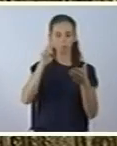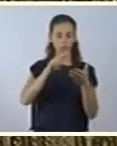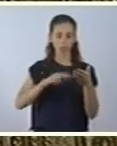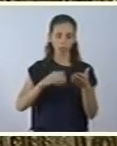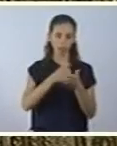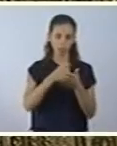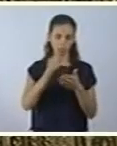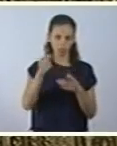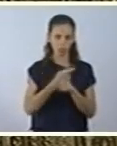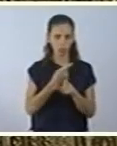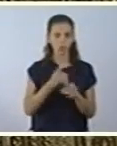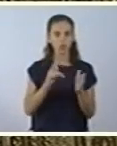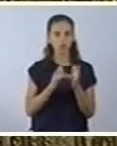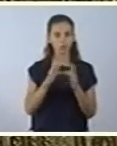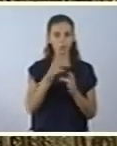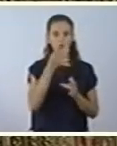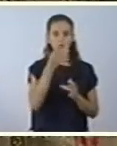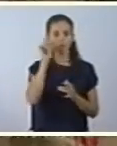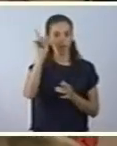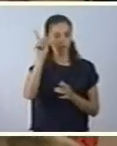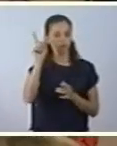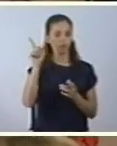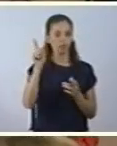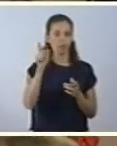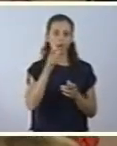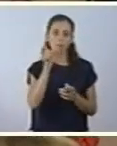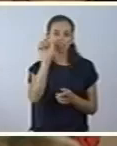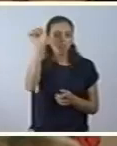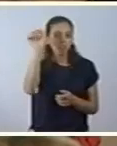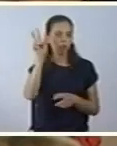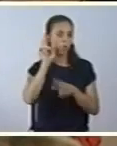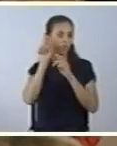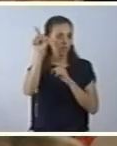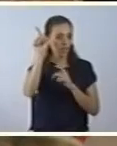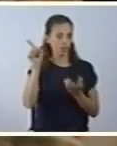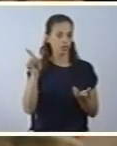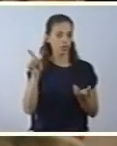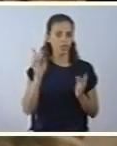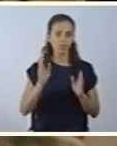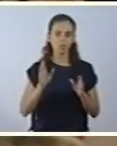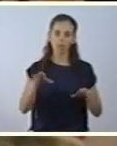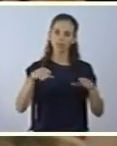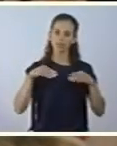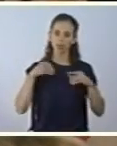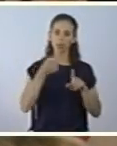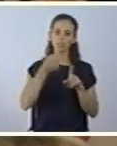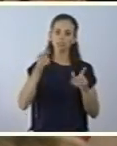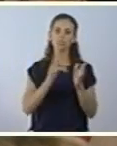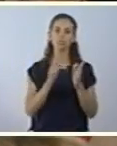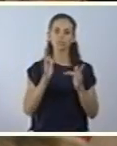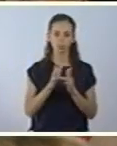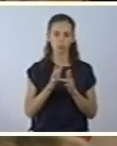Evangelhos, é Jesus que nos fala. É a sua palavra que escutamos. Precisamos de aceitar o desafio de